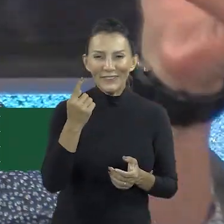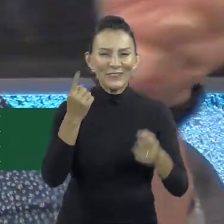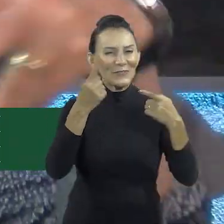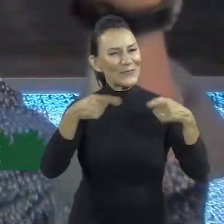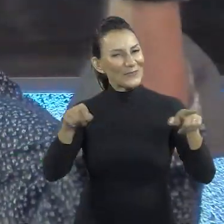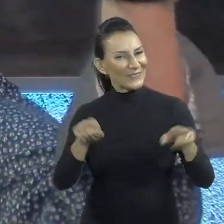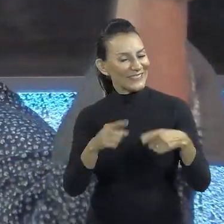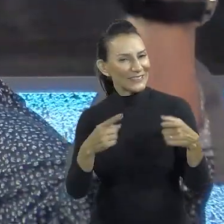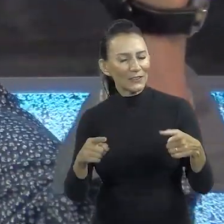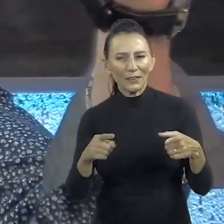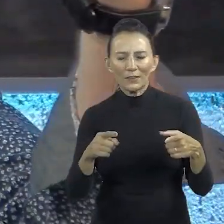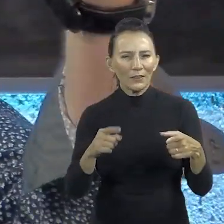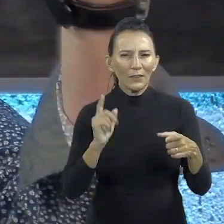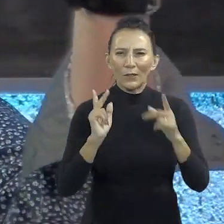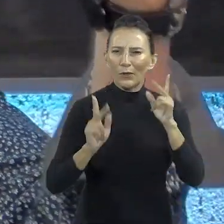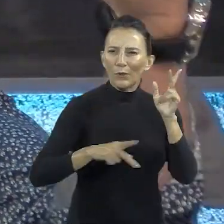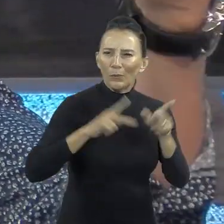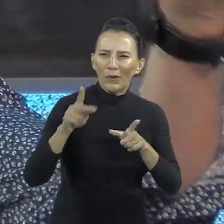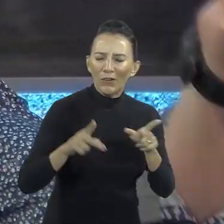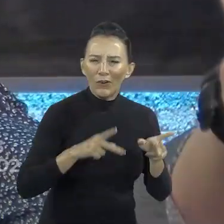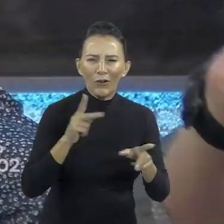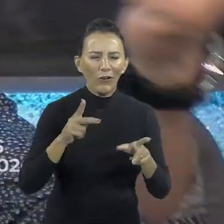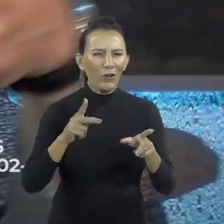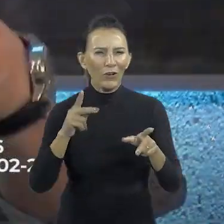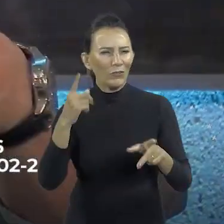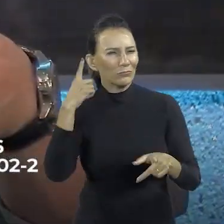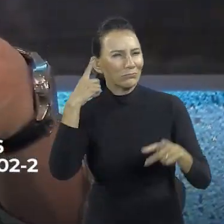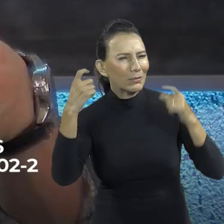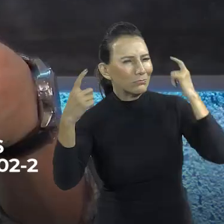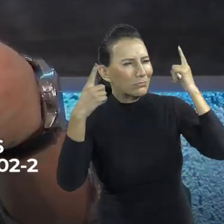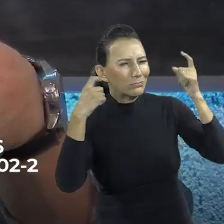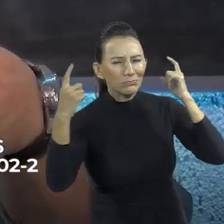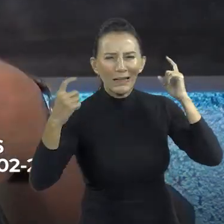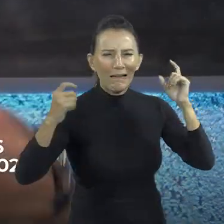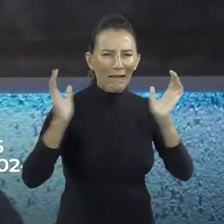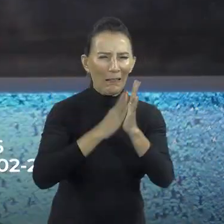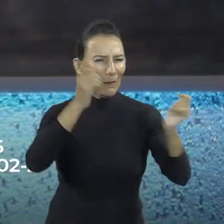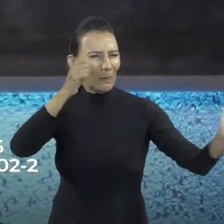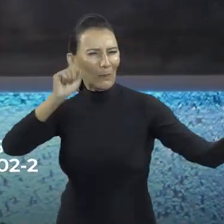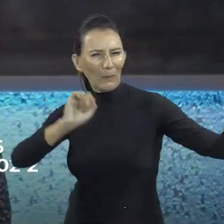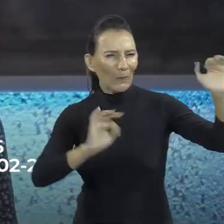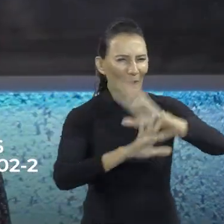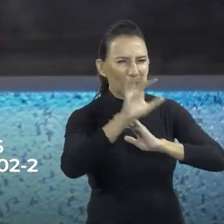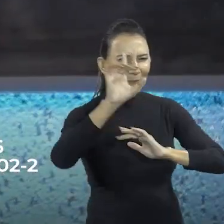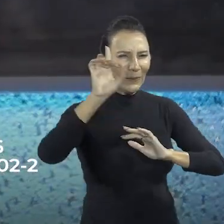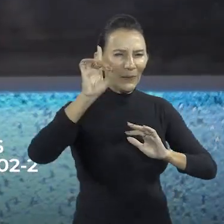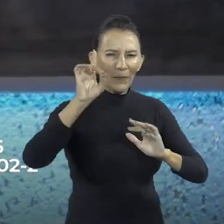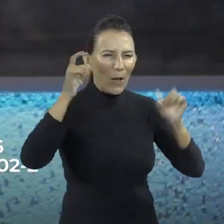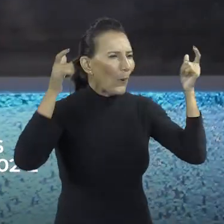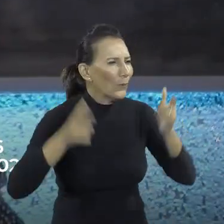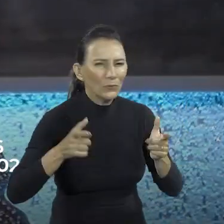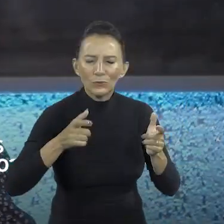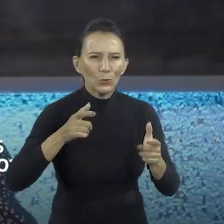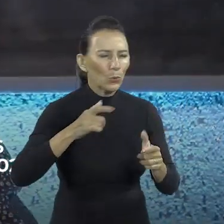está aquele povo barulhento? Dá até para pôr essa música, hein? Muito legal.